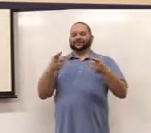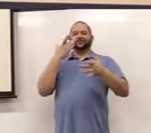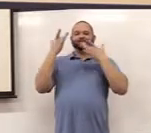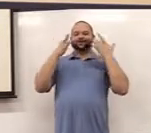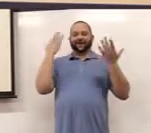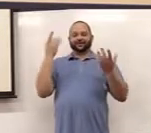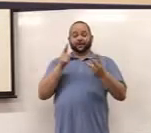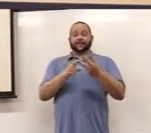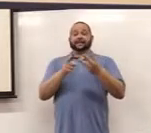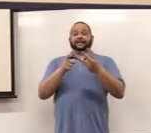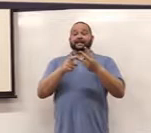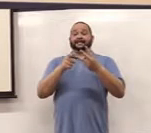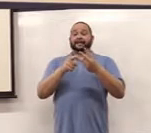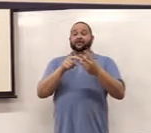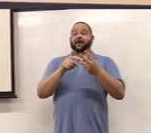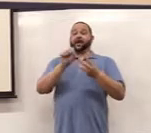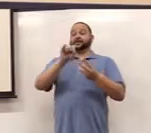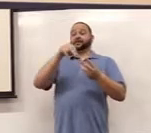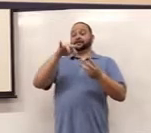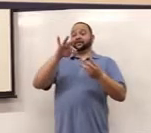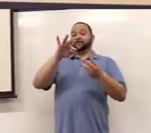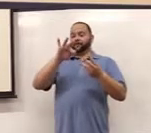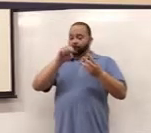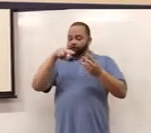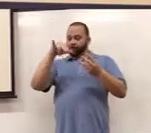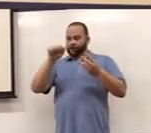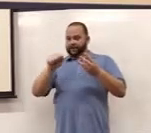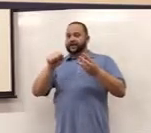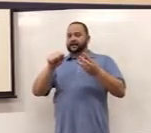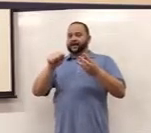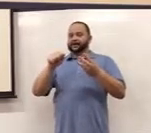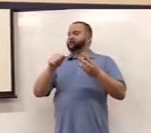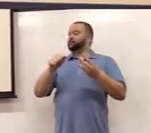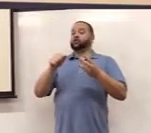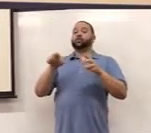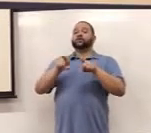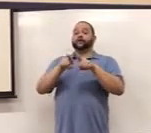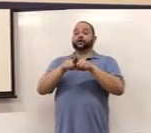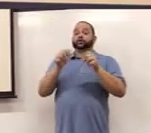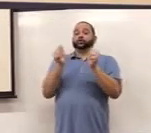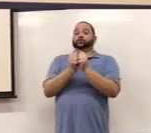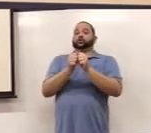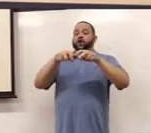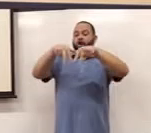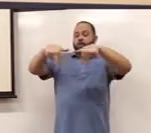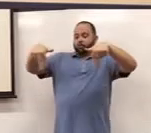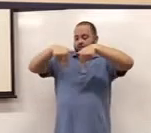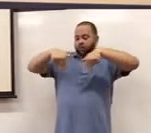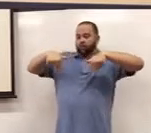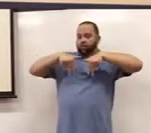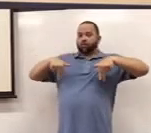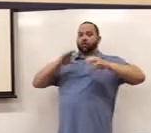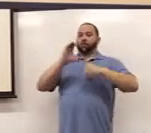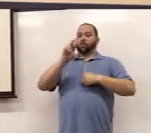Em terceiro, a Grande Sinfonia, com a participação ao final de vozes solistas e coral na Ode à Alegria de Schiller. Aí ele anuncia quem